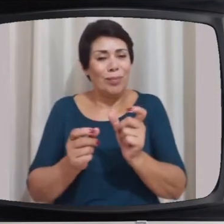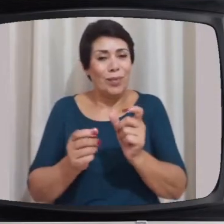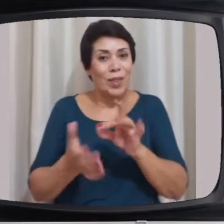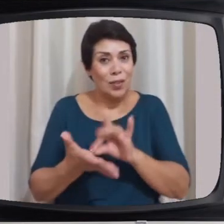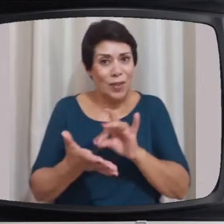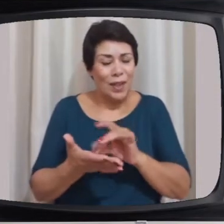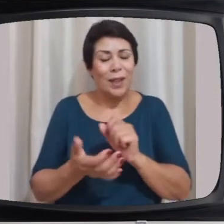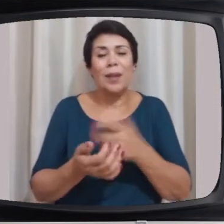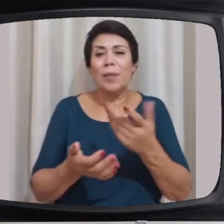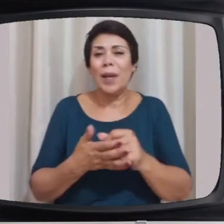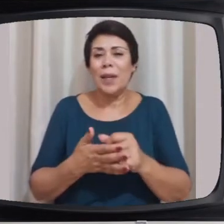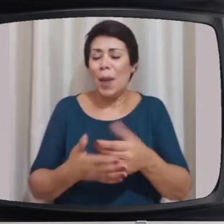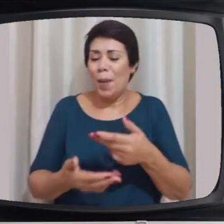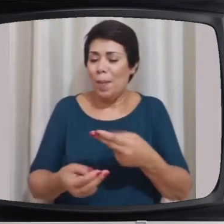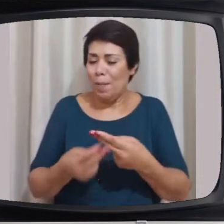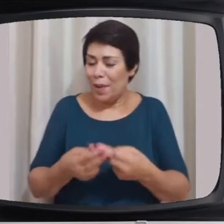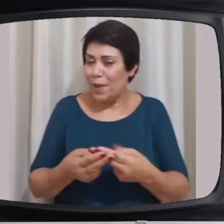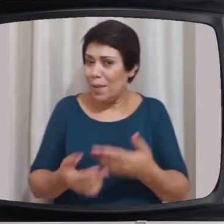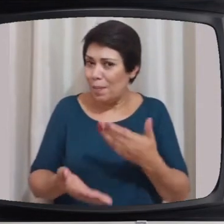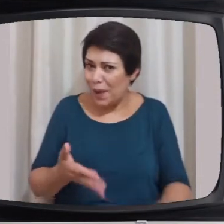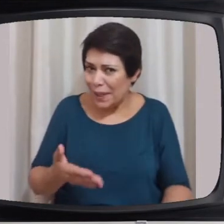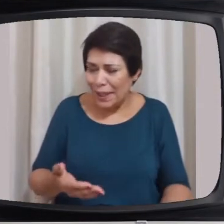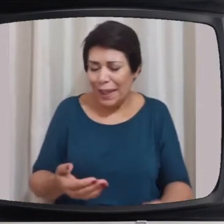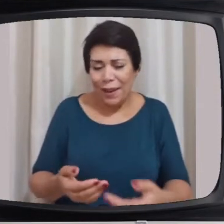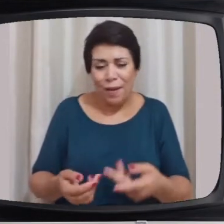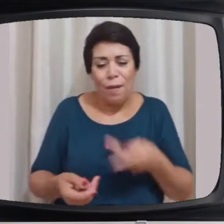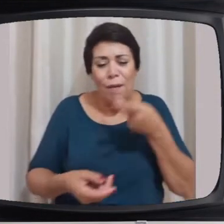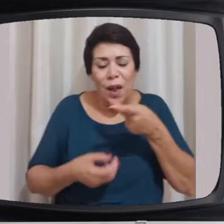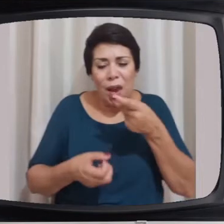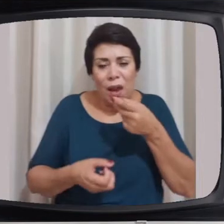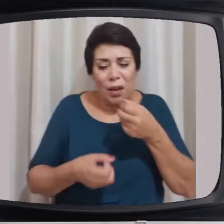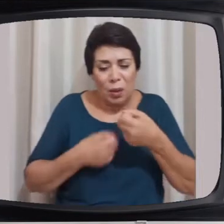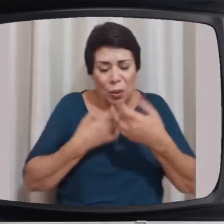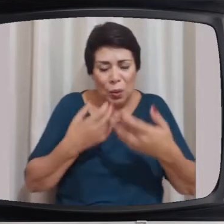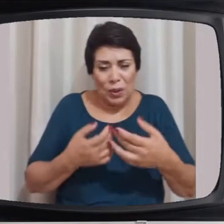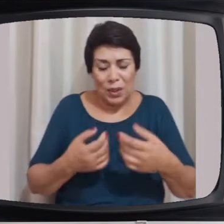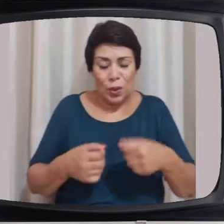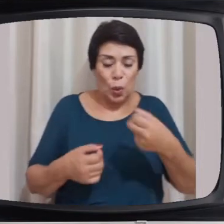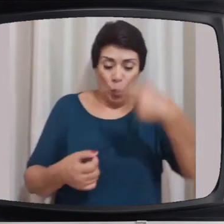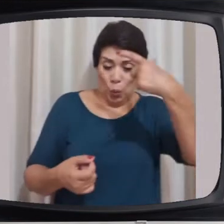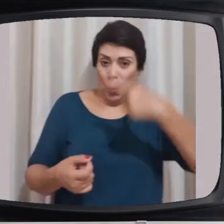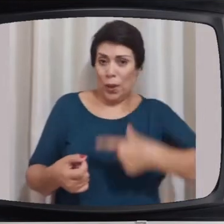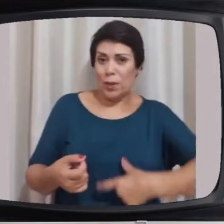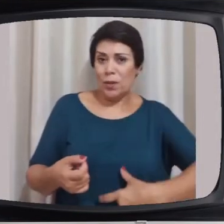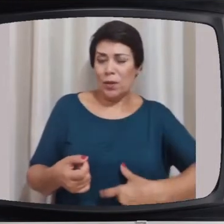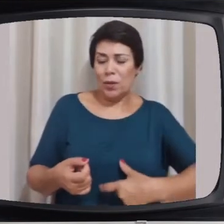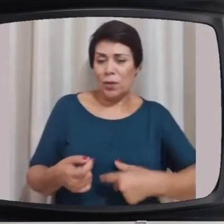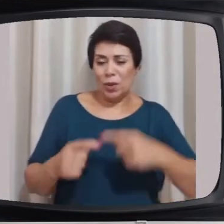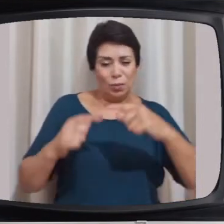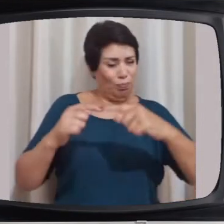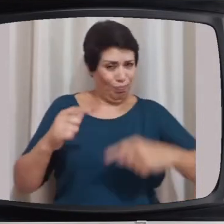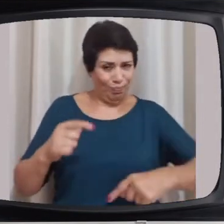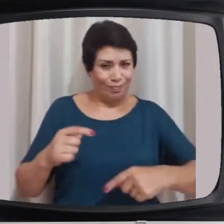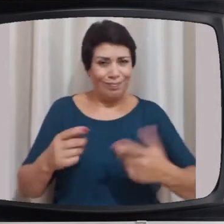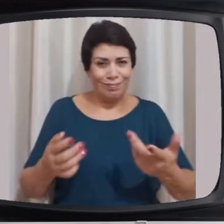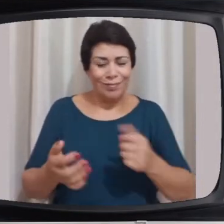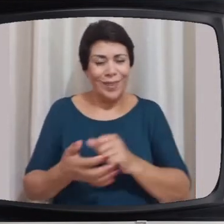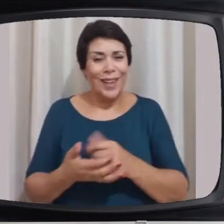mesmo perder um pouco a paciência verbalmente ou como uma atitude corporal, às vezes,